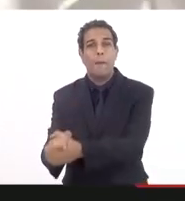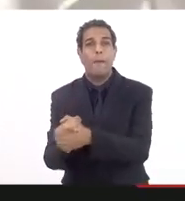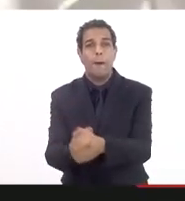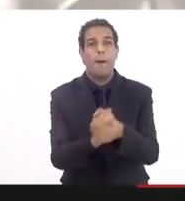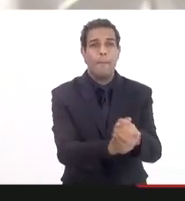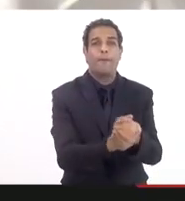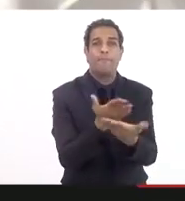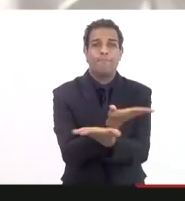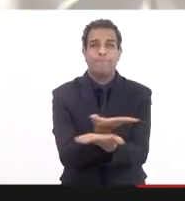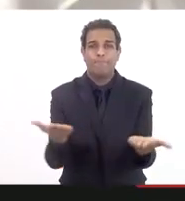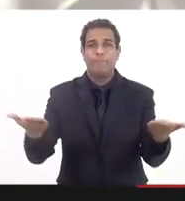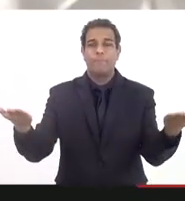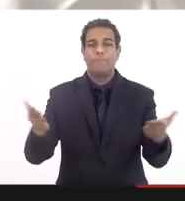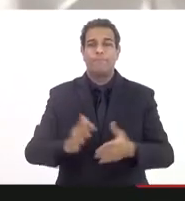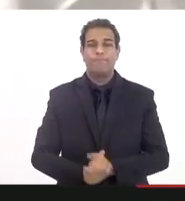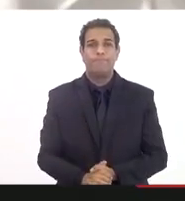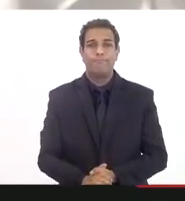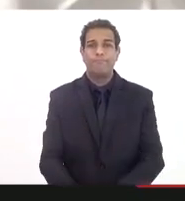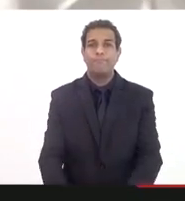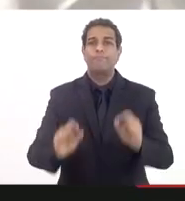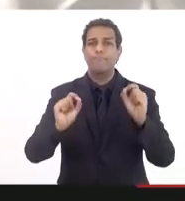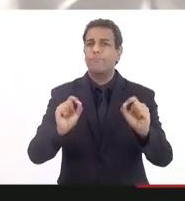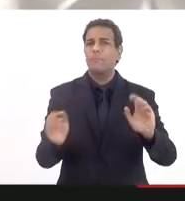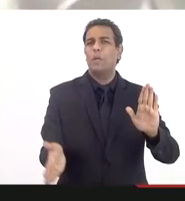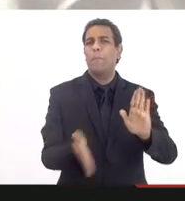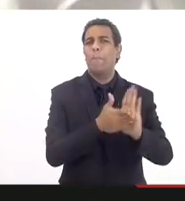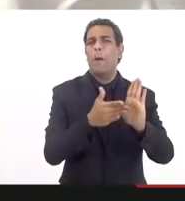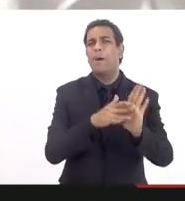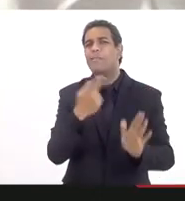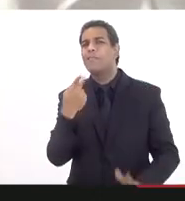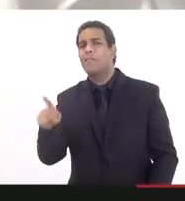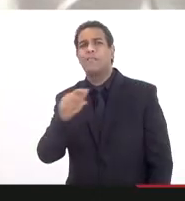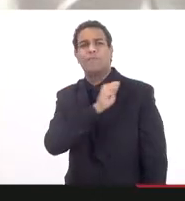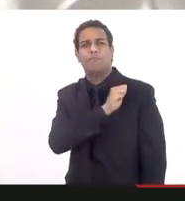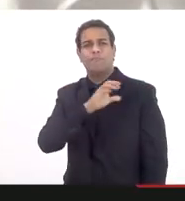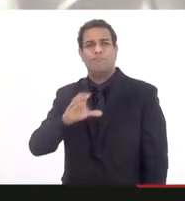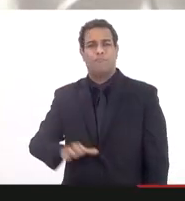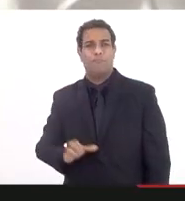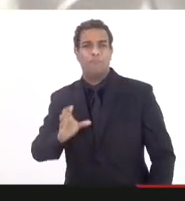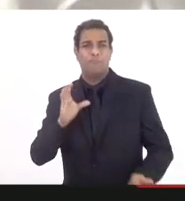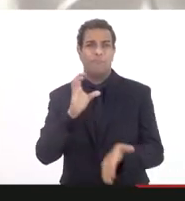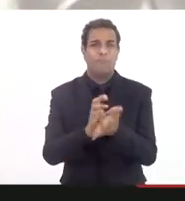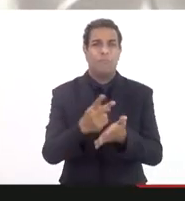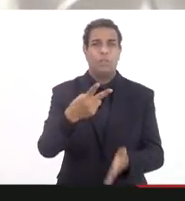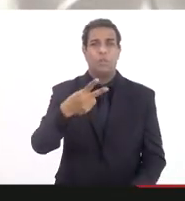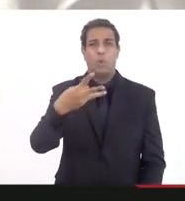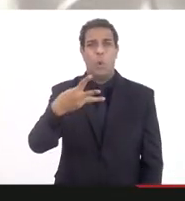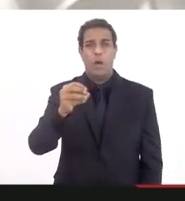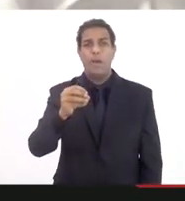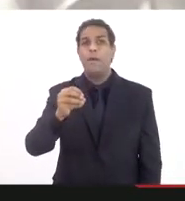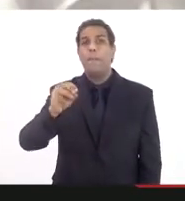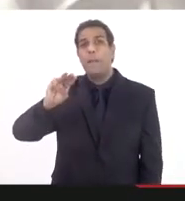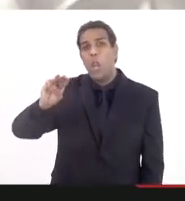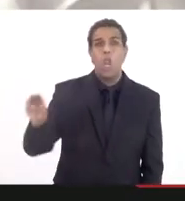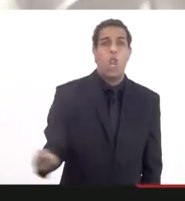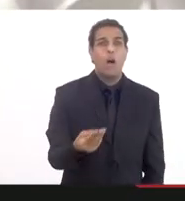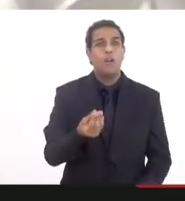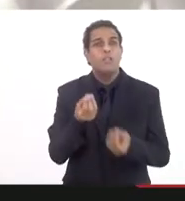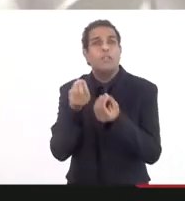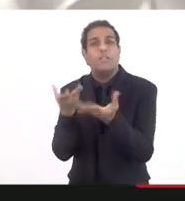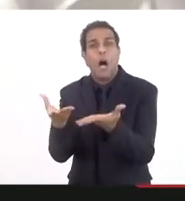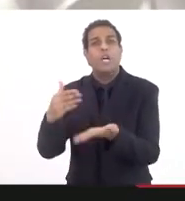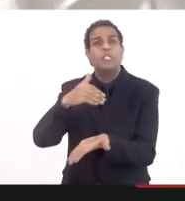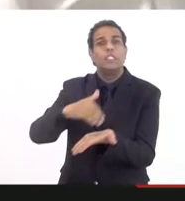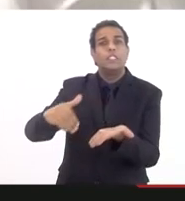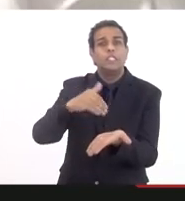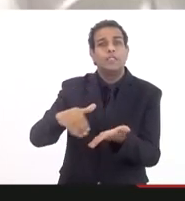os presentes nesse debate, ele propôs o repasse de 246 milhões de reais para a Secretaria de Estado